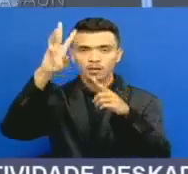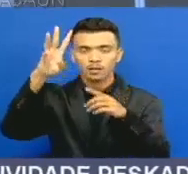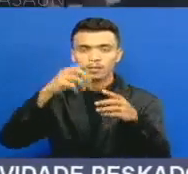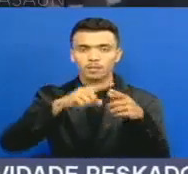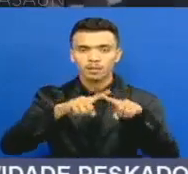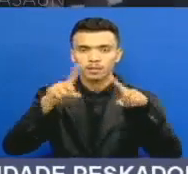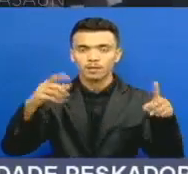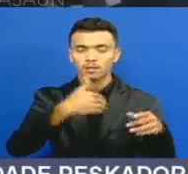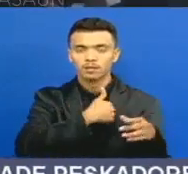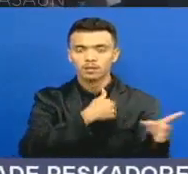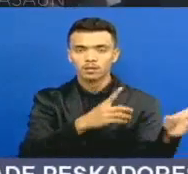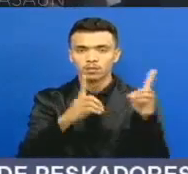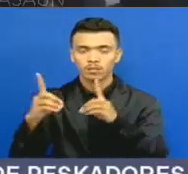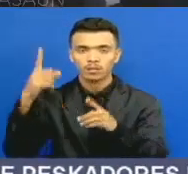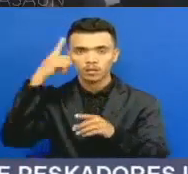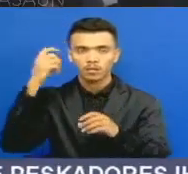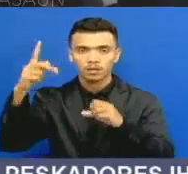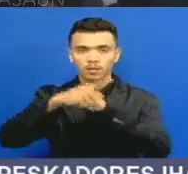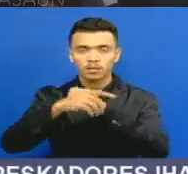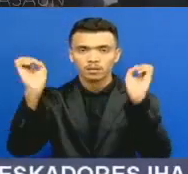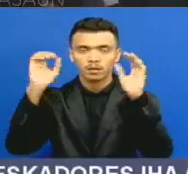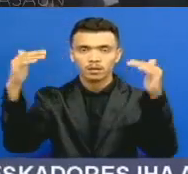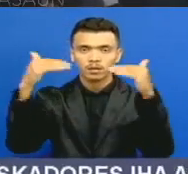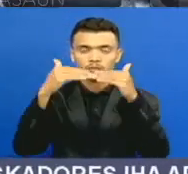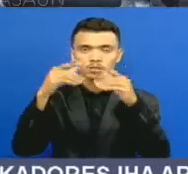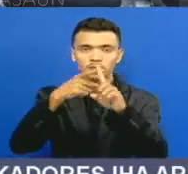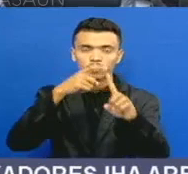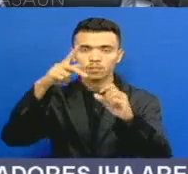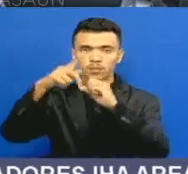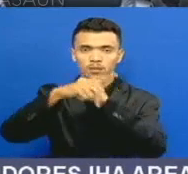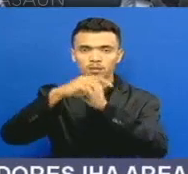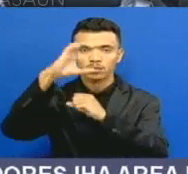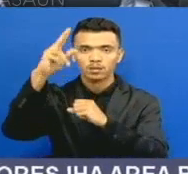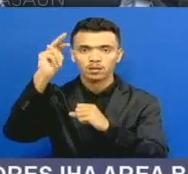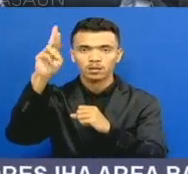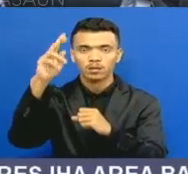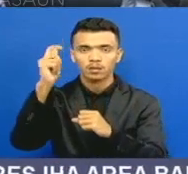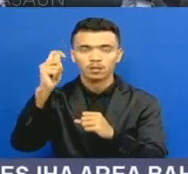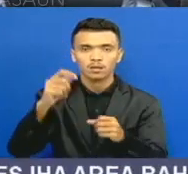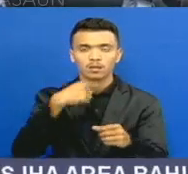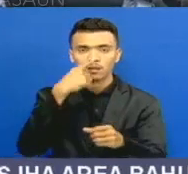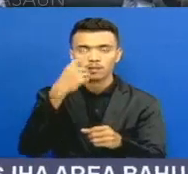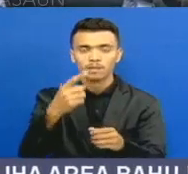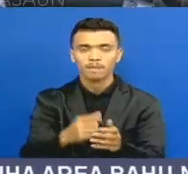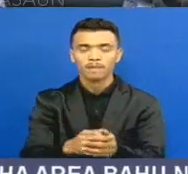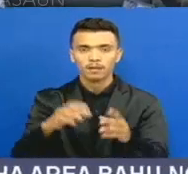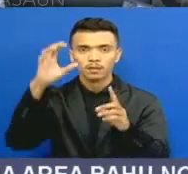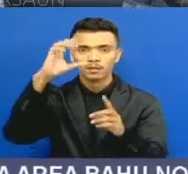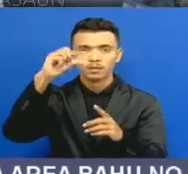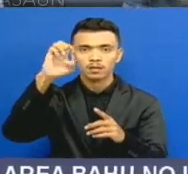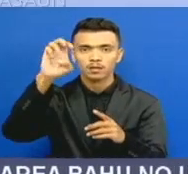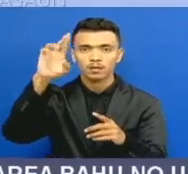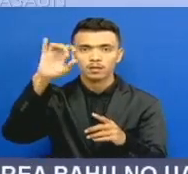realiza a eleição também deputado Sira la preenche fórum, husi bancada CNRT. Recorda kata, comissário atual Sérgio